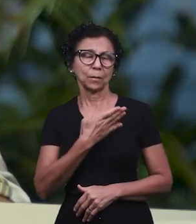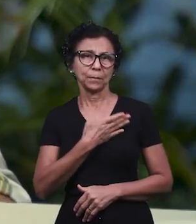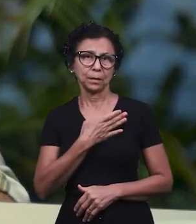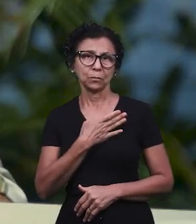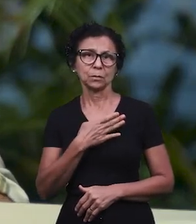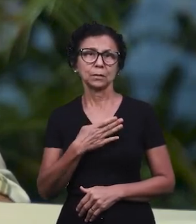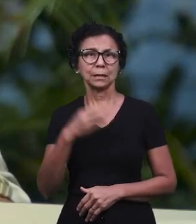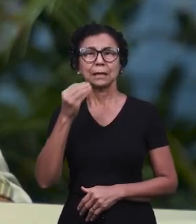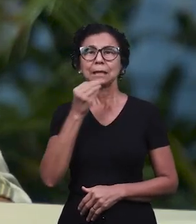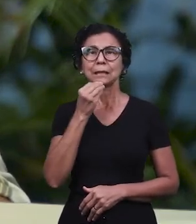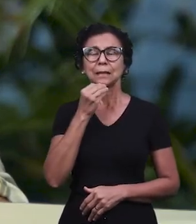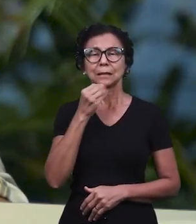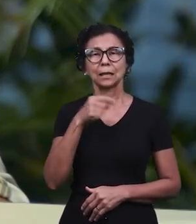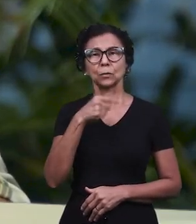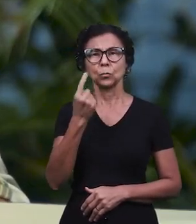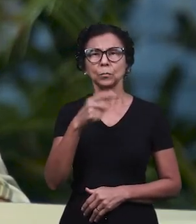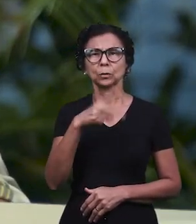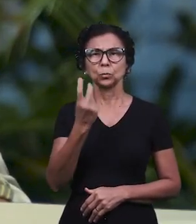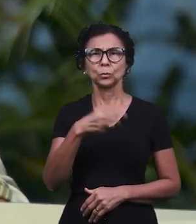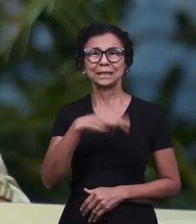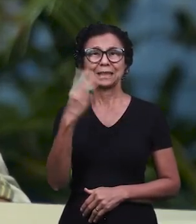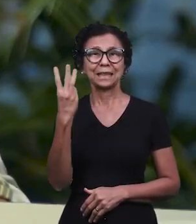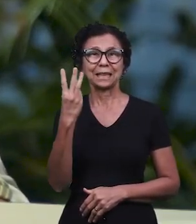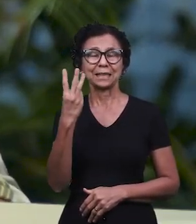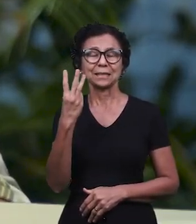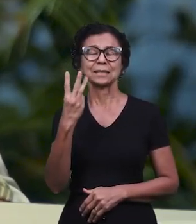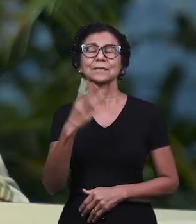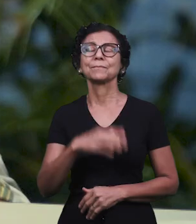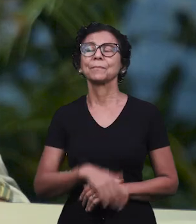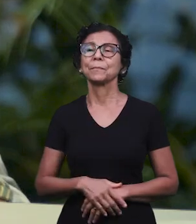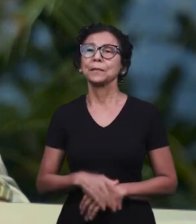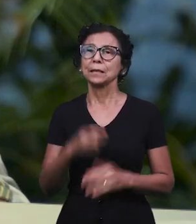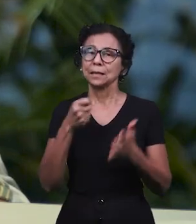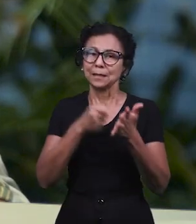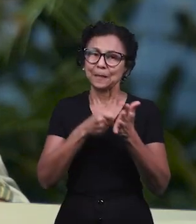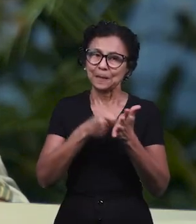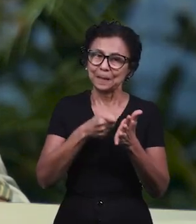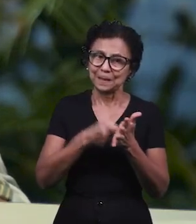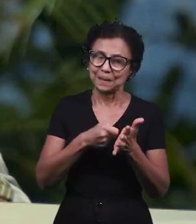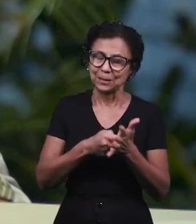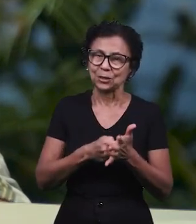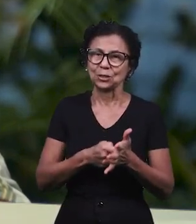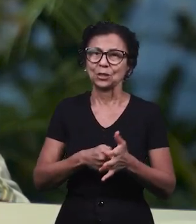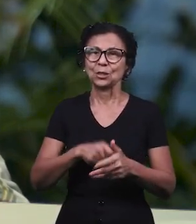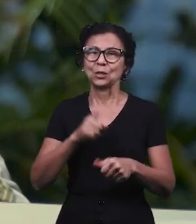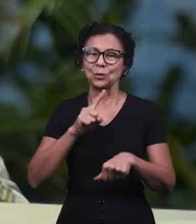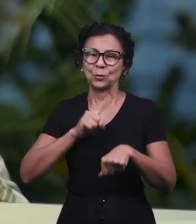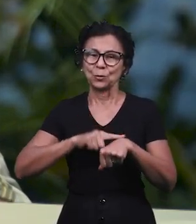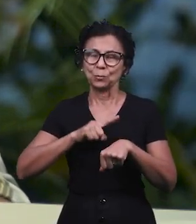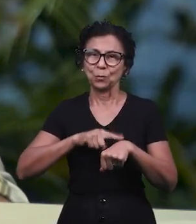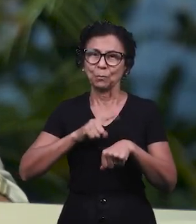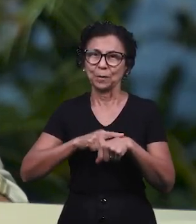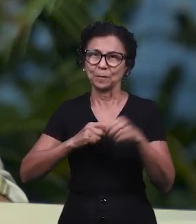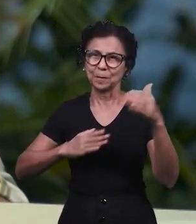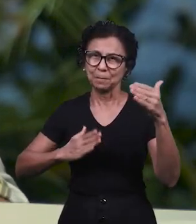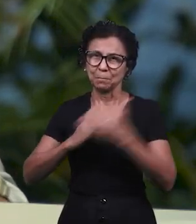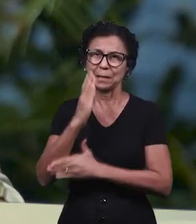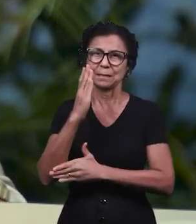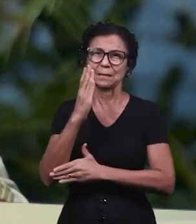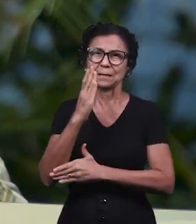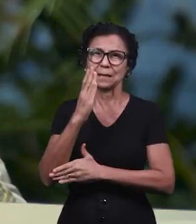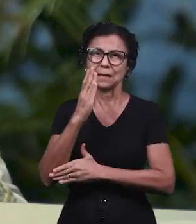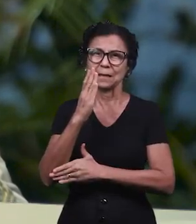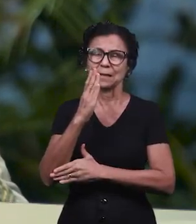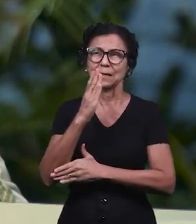vez. Continue perseverando, porque a hora de passar vai ser a hora que o Senhor separou. Se a